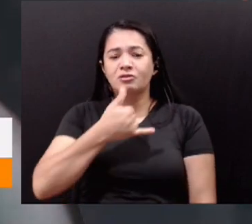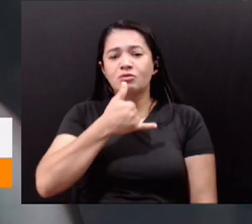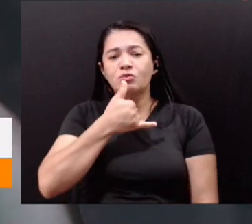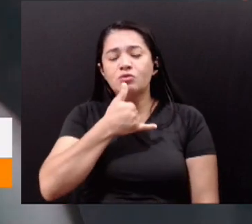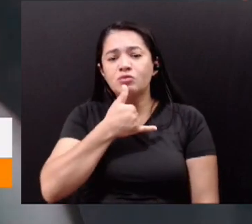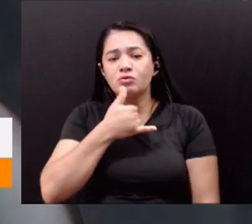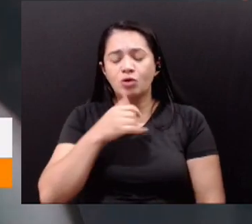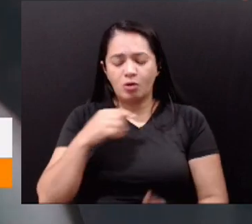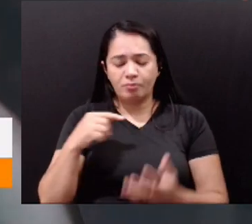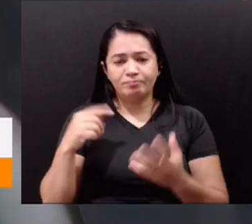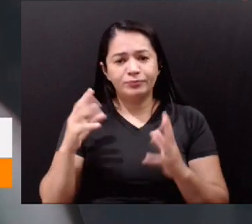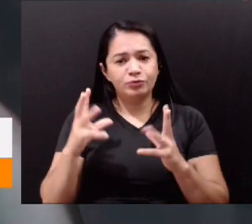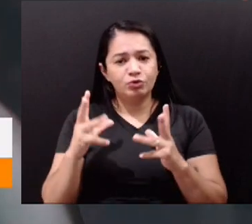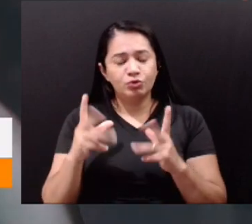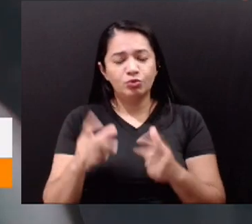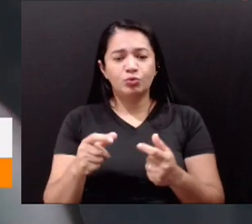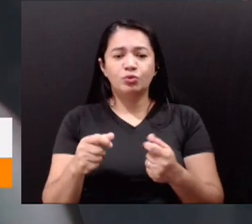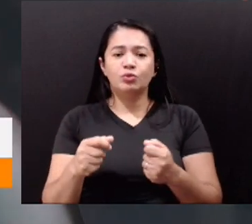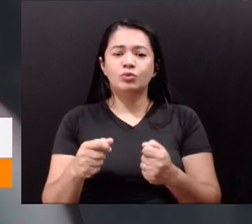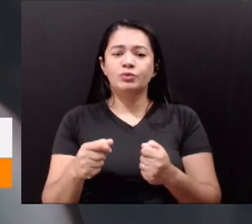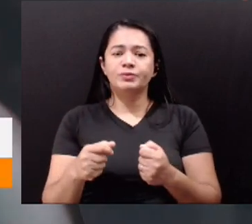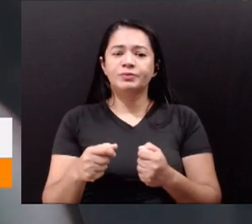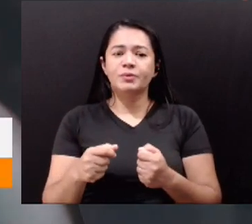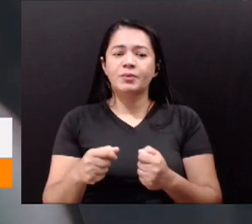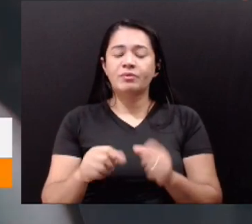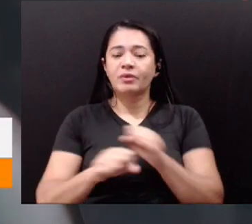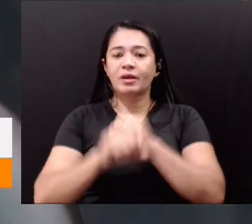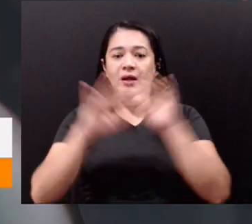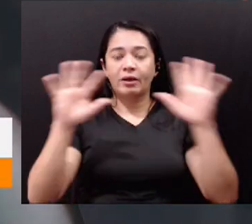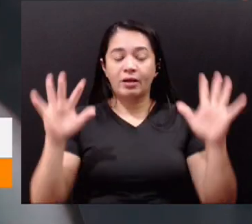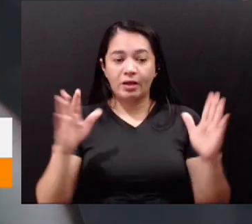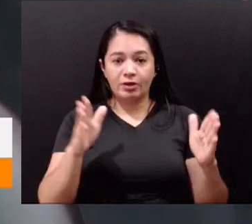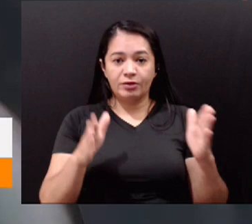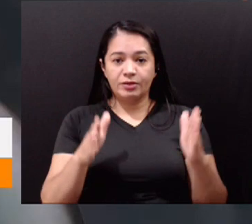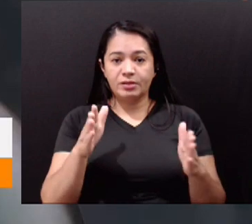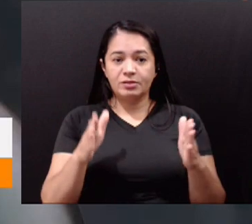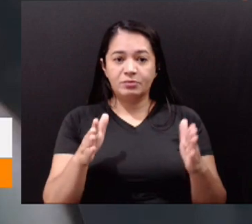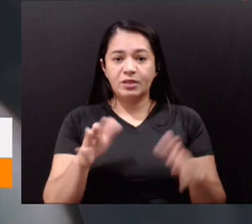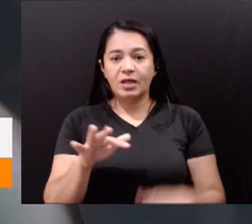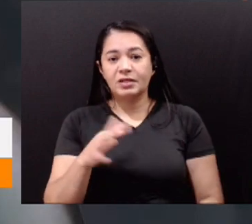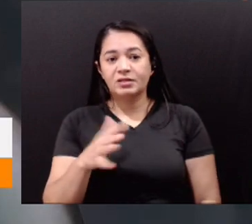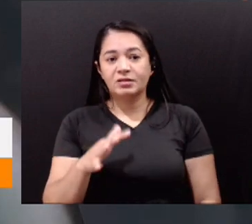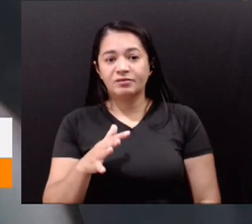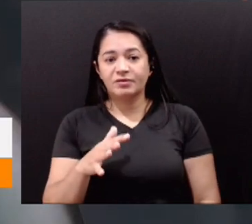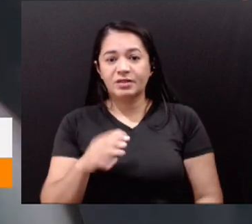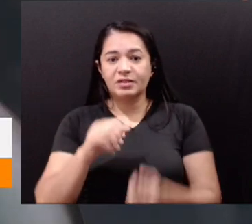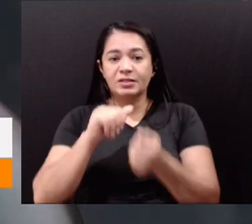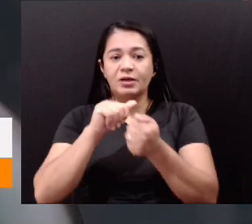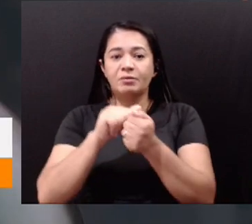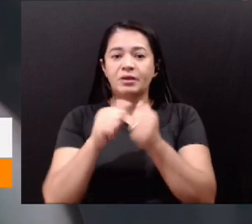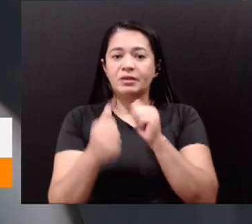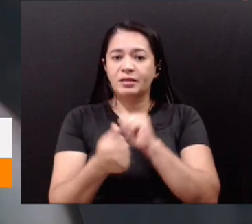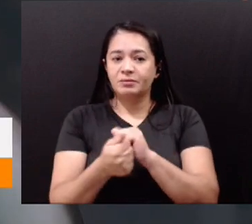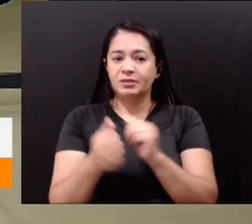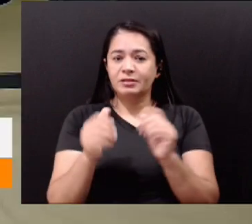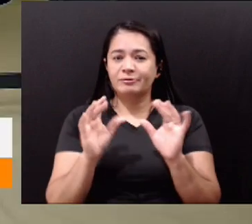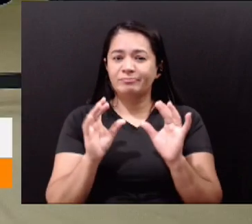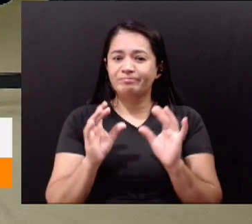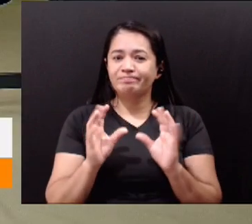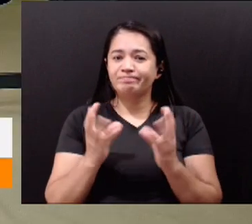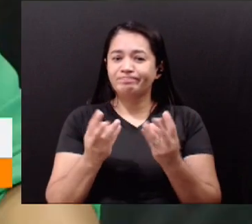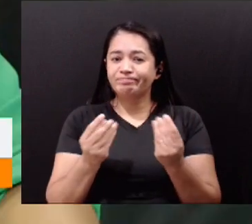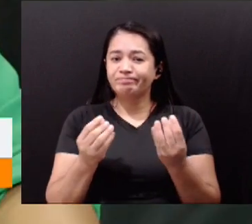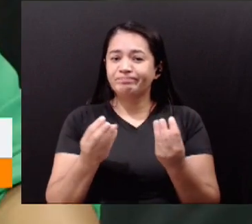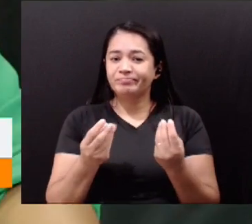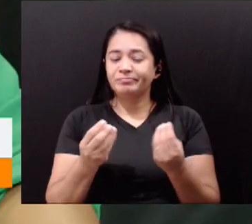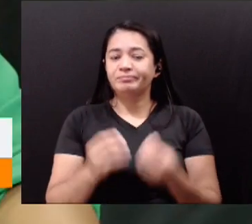está implícito aí nessa fase, que muitas vezes é uma fase de adaptação bem delicada. Muito delicada